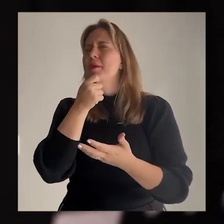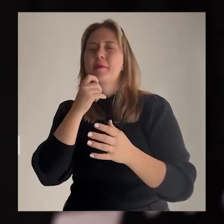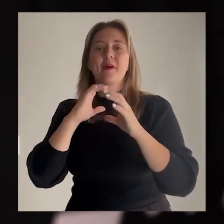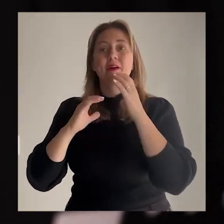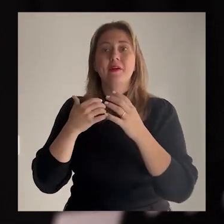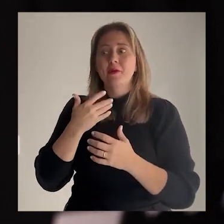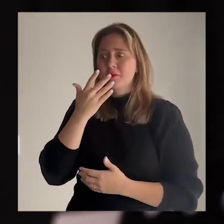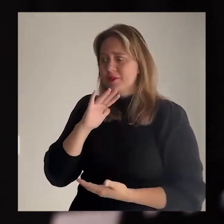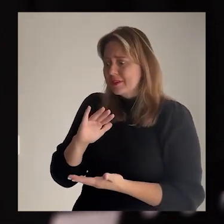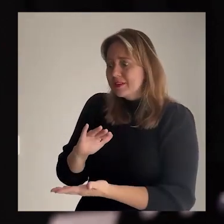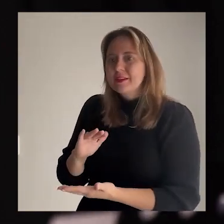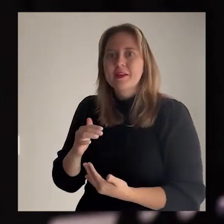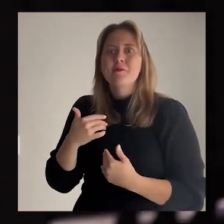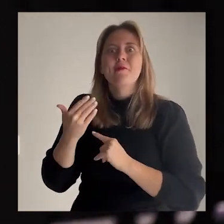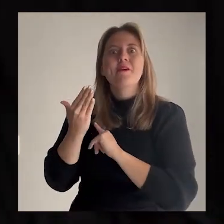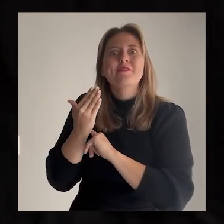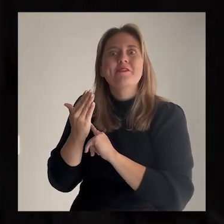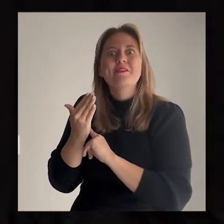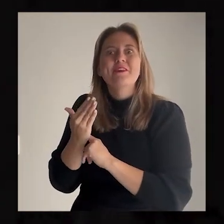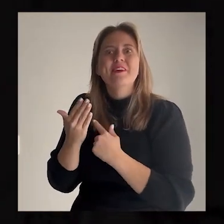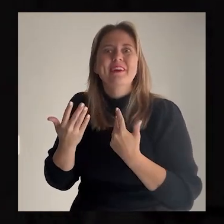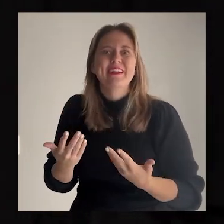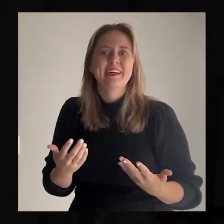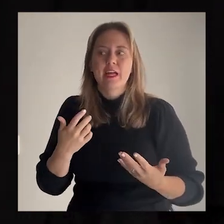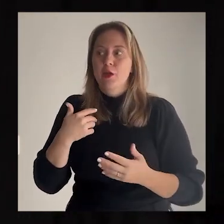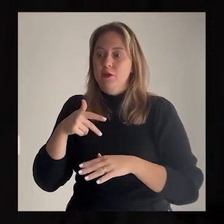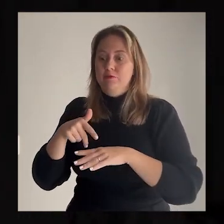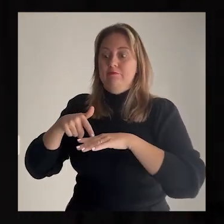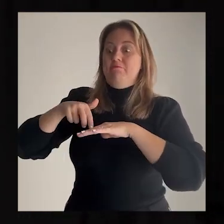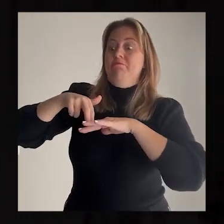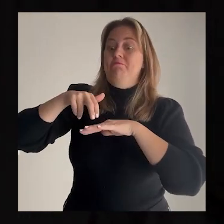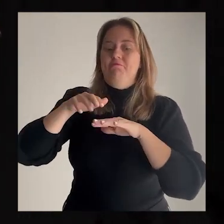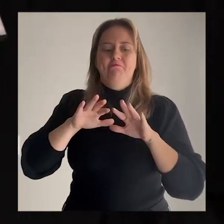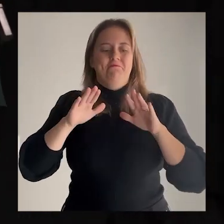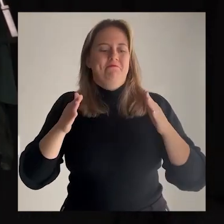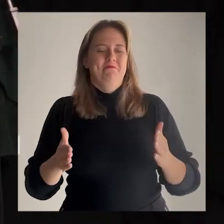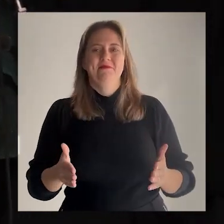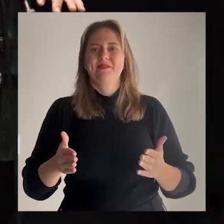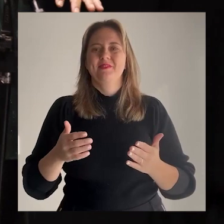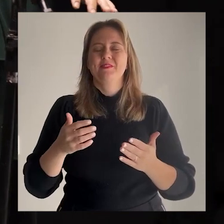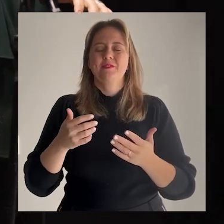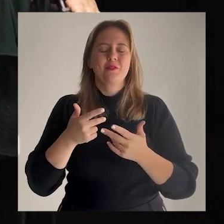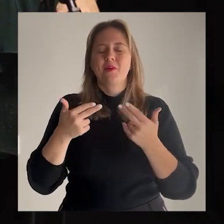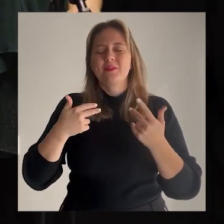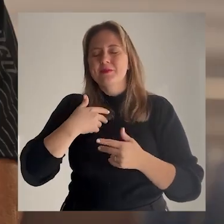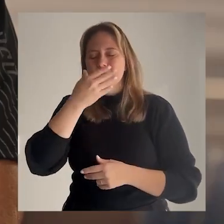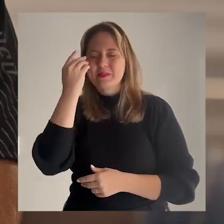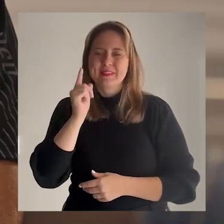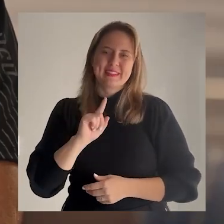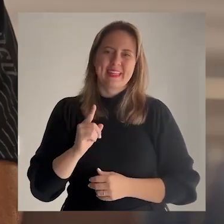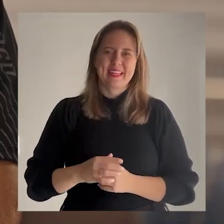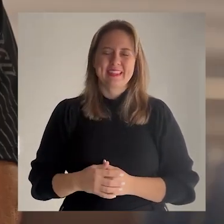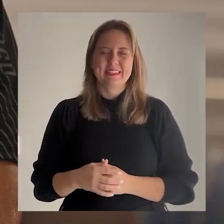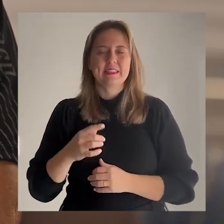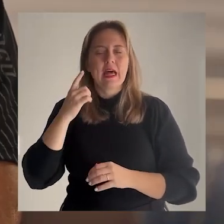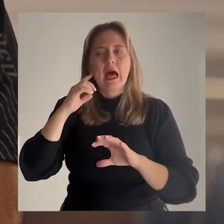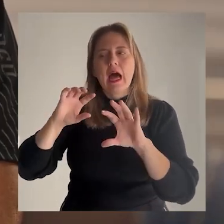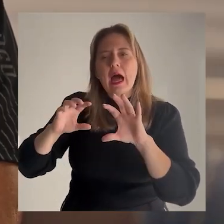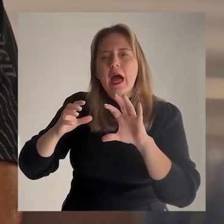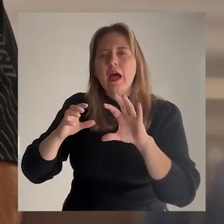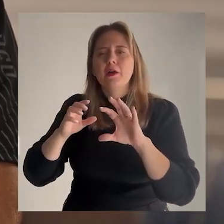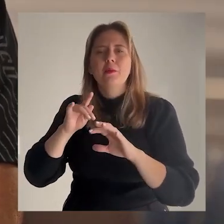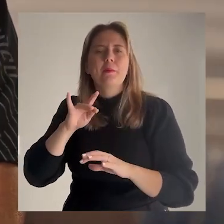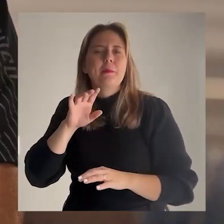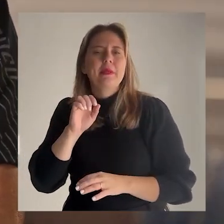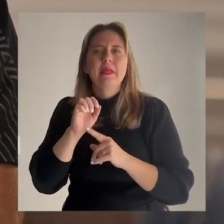era muito pequenininha e tiveram que me ajudar a subir no palco. Então, assim, são coisas que a gente não esquece. Escutar a Rádio Tupi de São